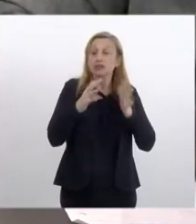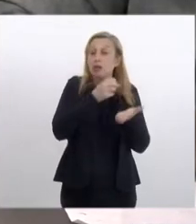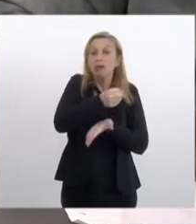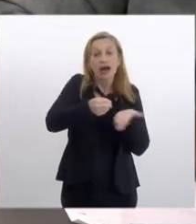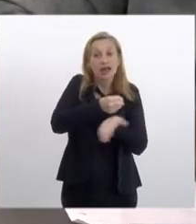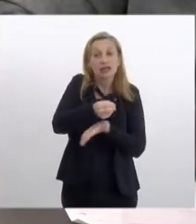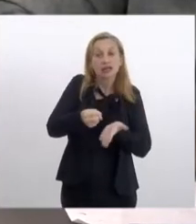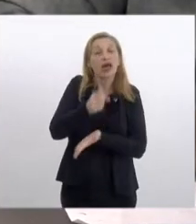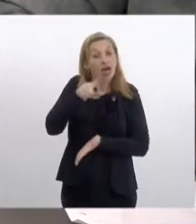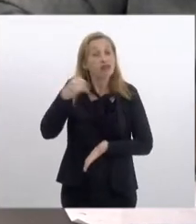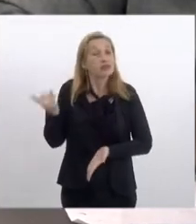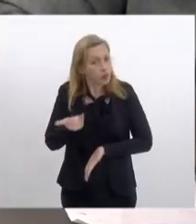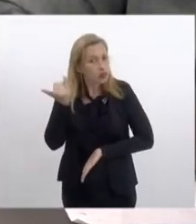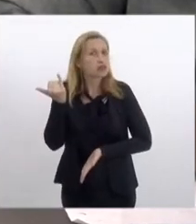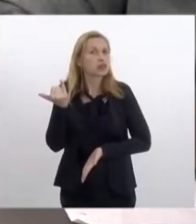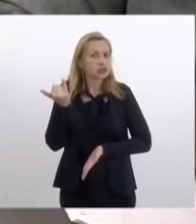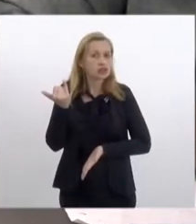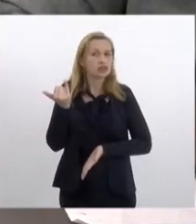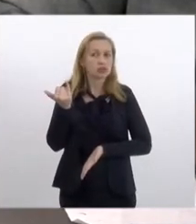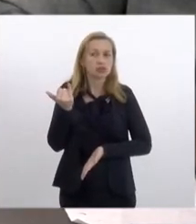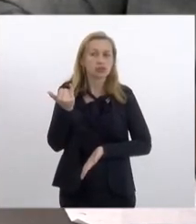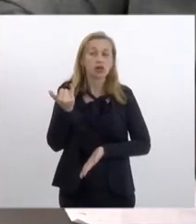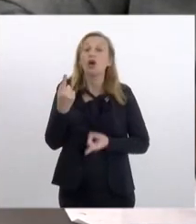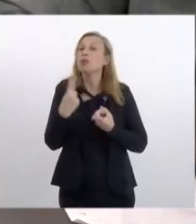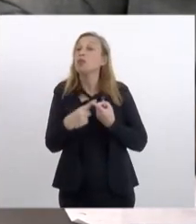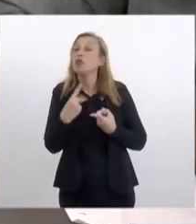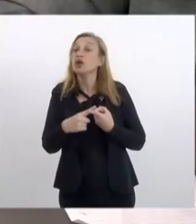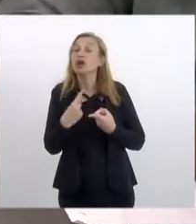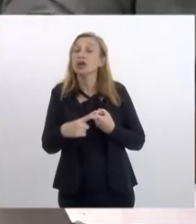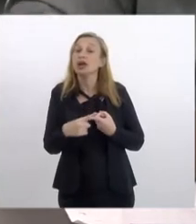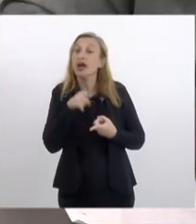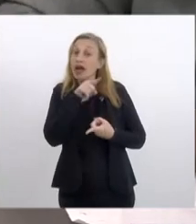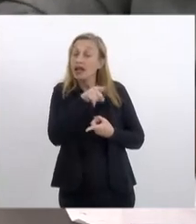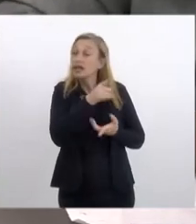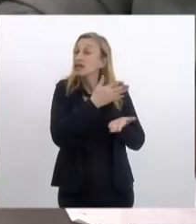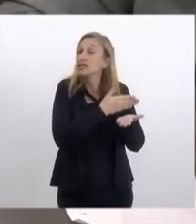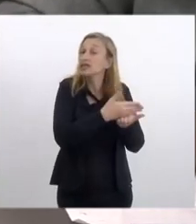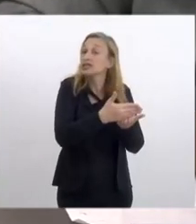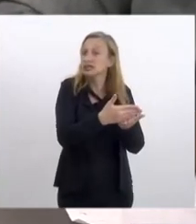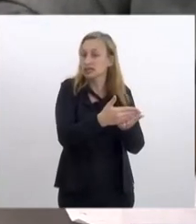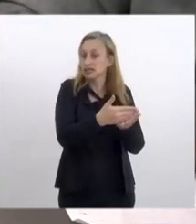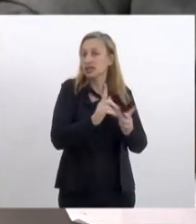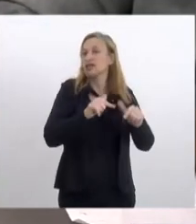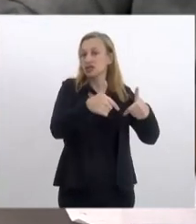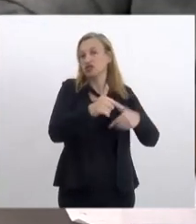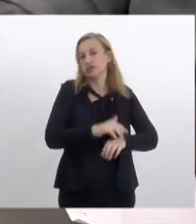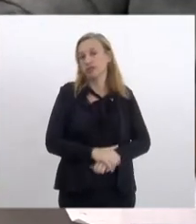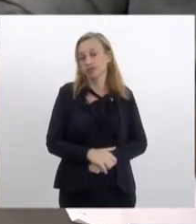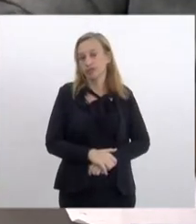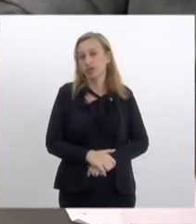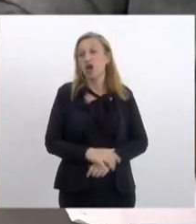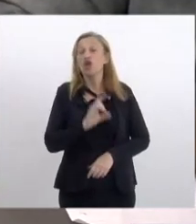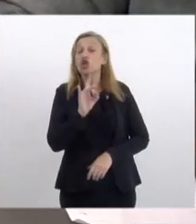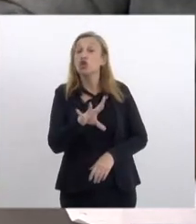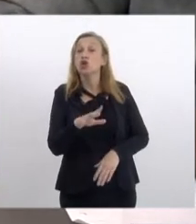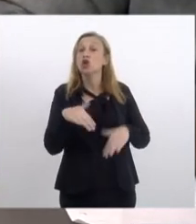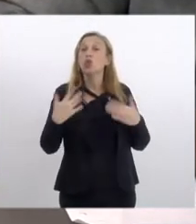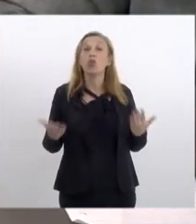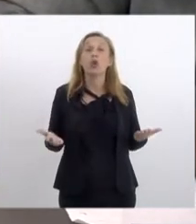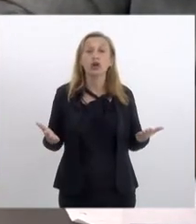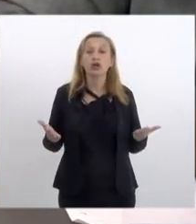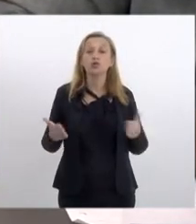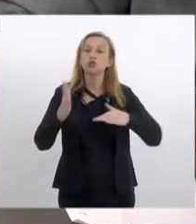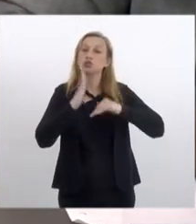básica, ela é importantíssima, porque é tudo, é ali que começa essa atuação. Só que quando